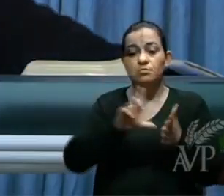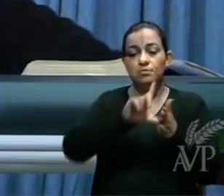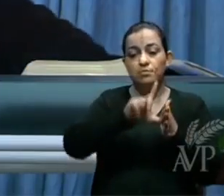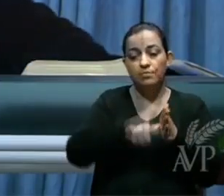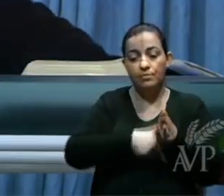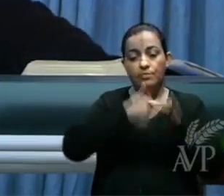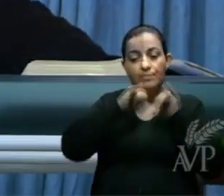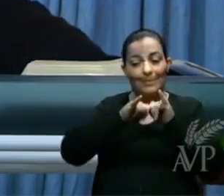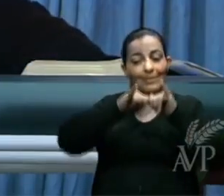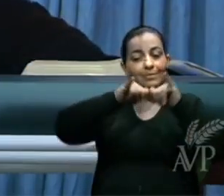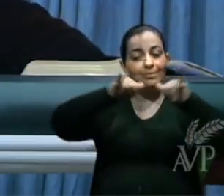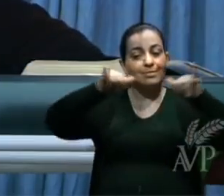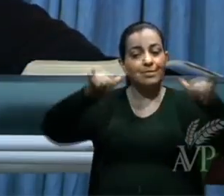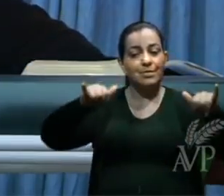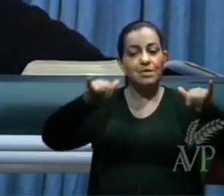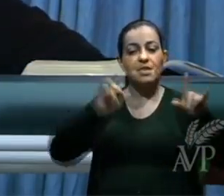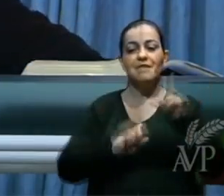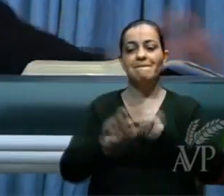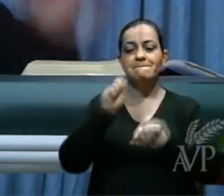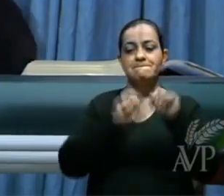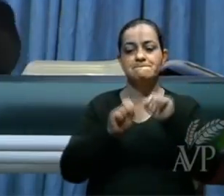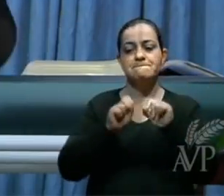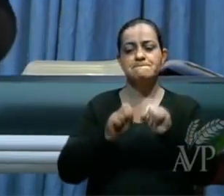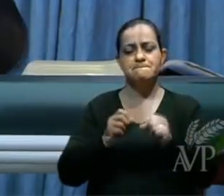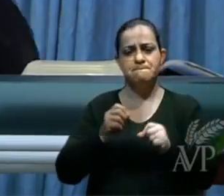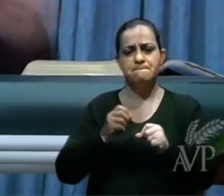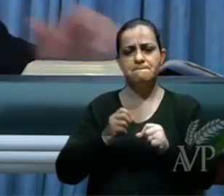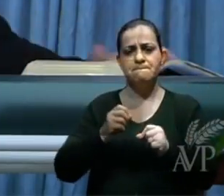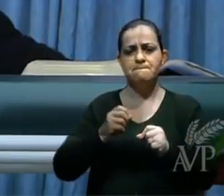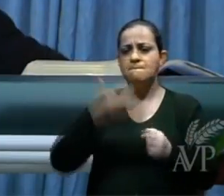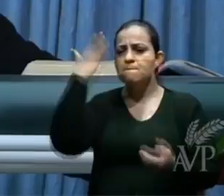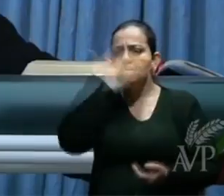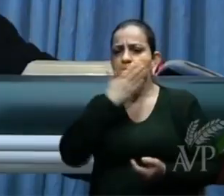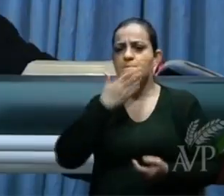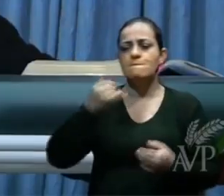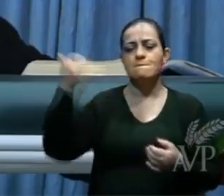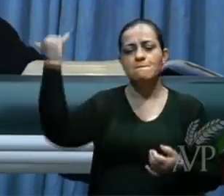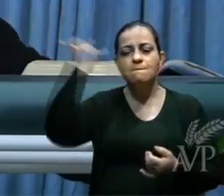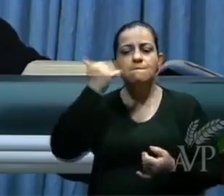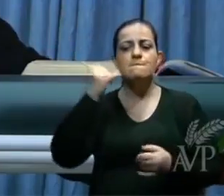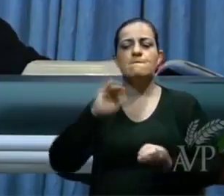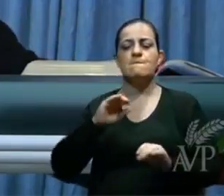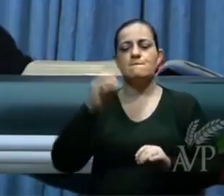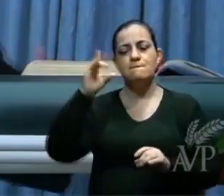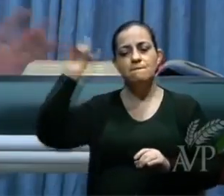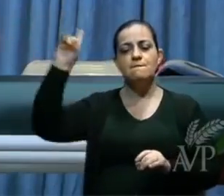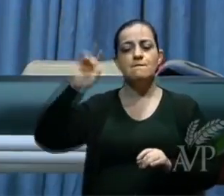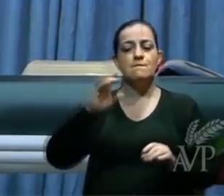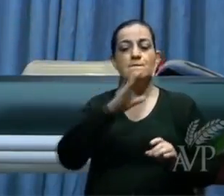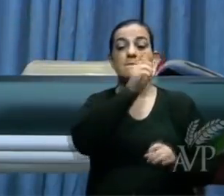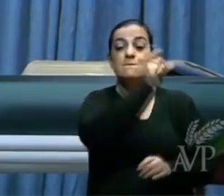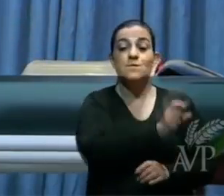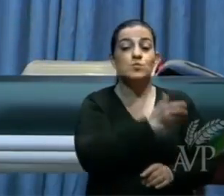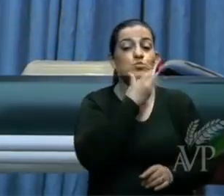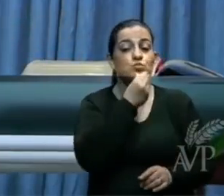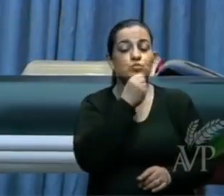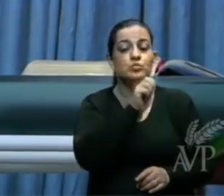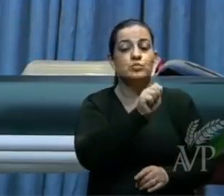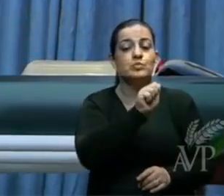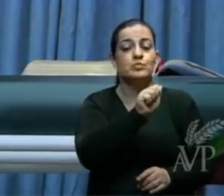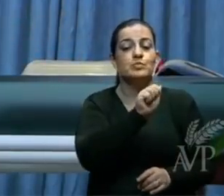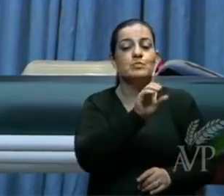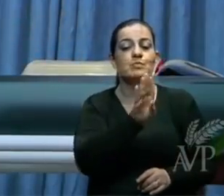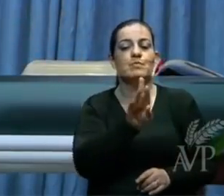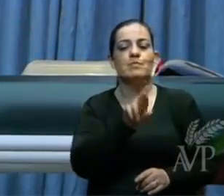mensagem do cumprimento da promessa para abraão a destruição